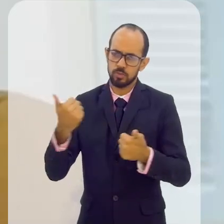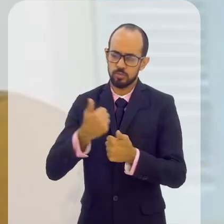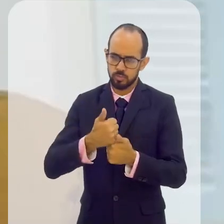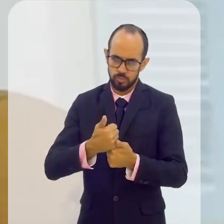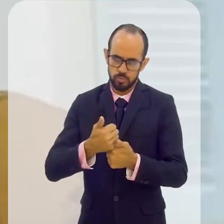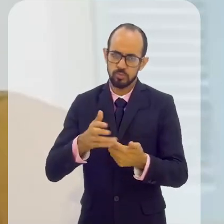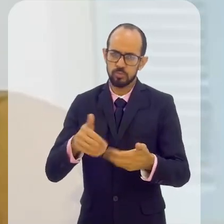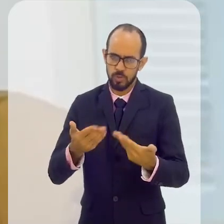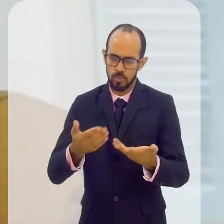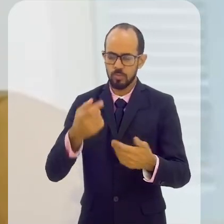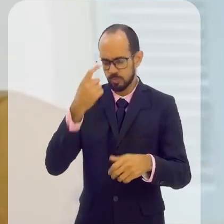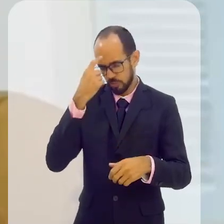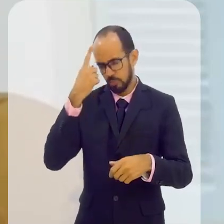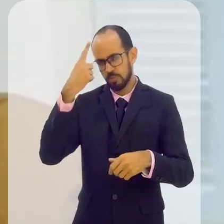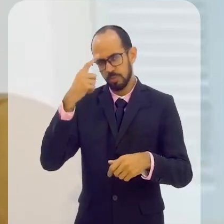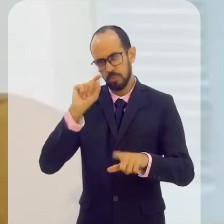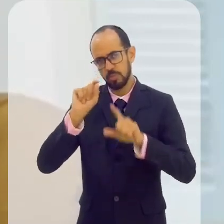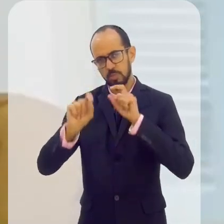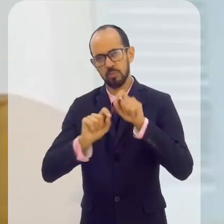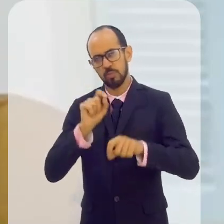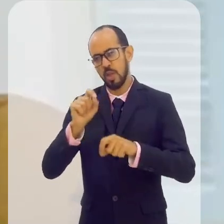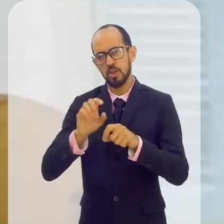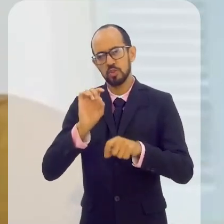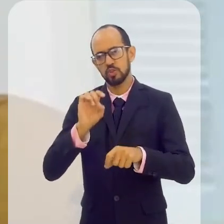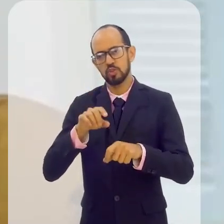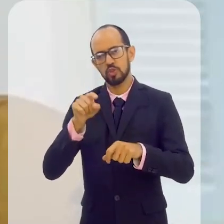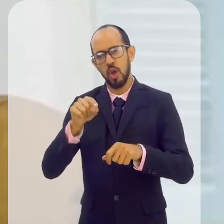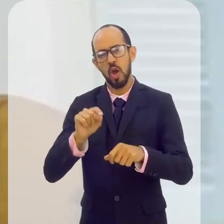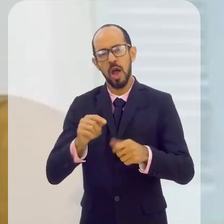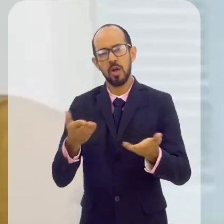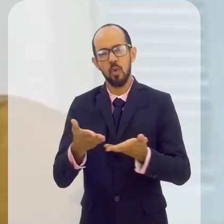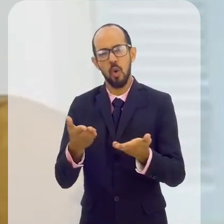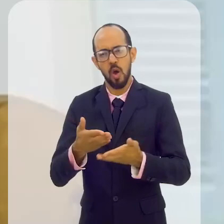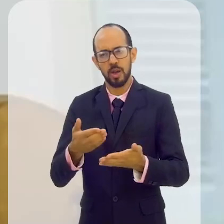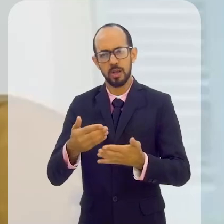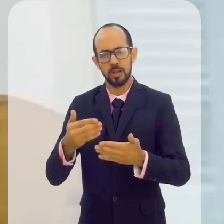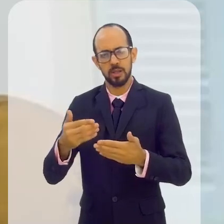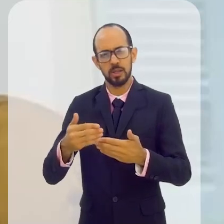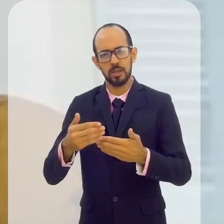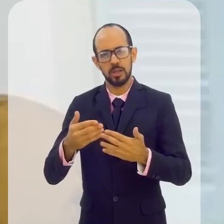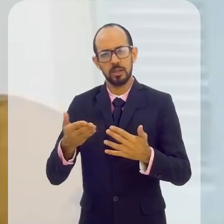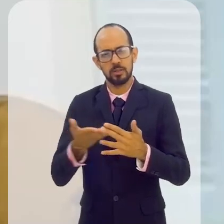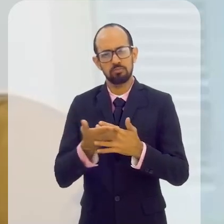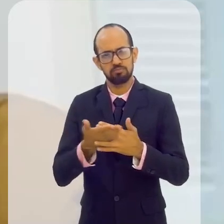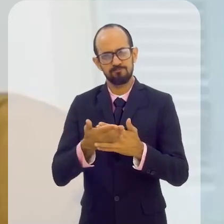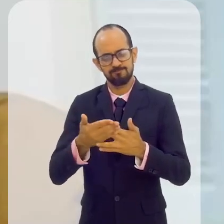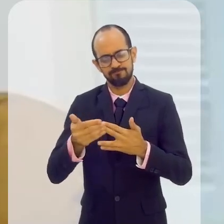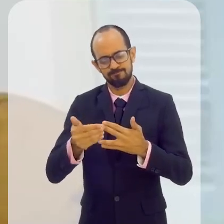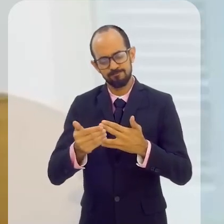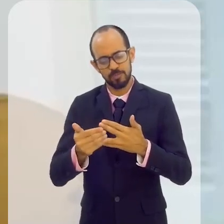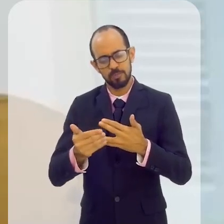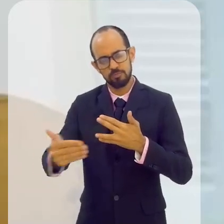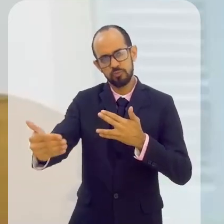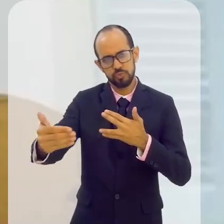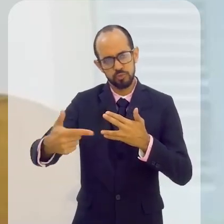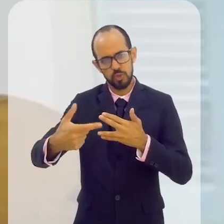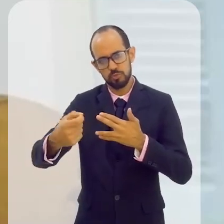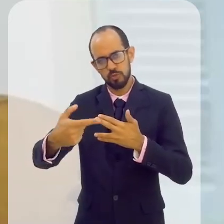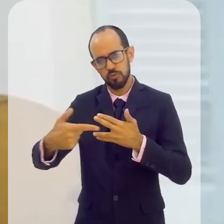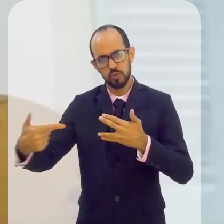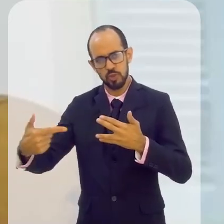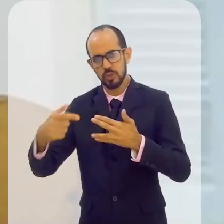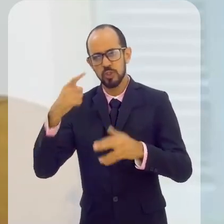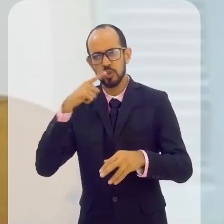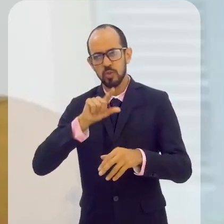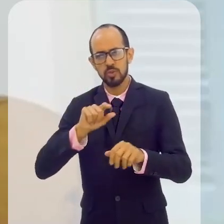Então, para você ter ideia, só no meio desse ano agora que a gente conseguiu completar a